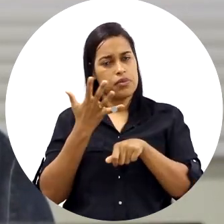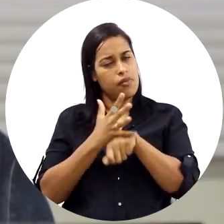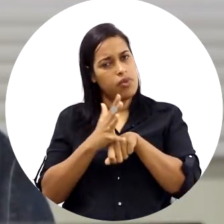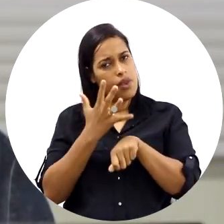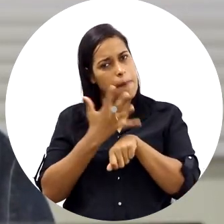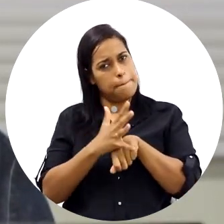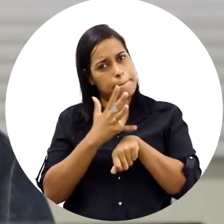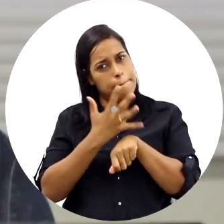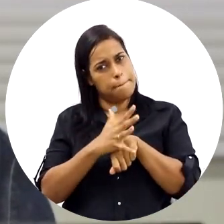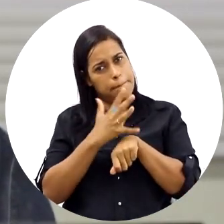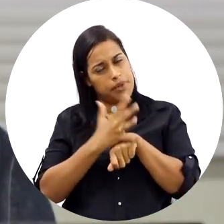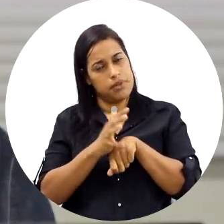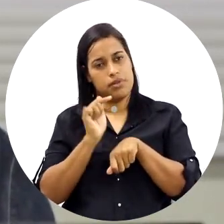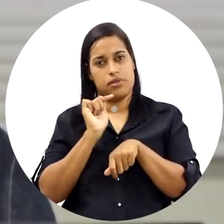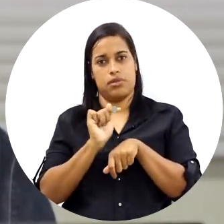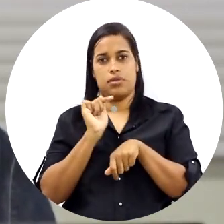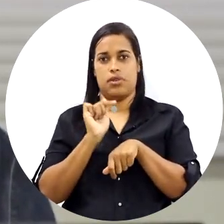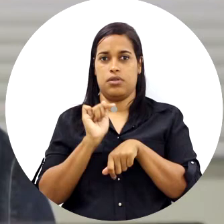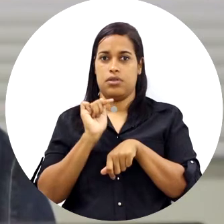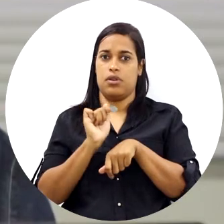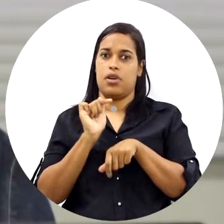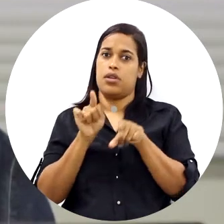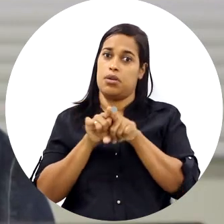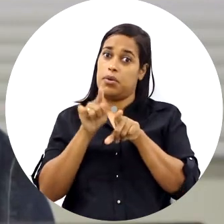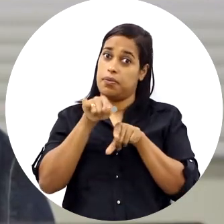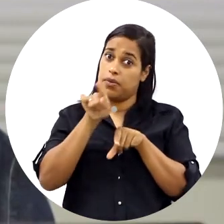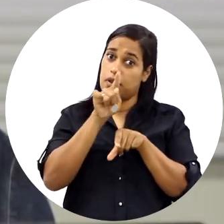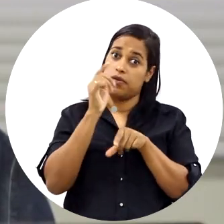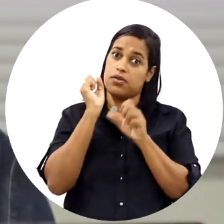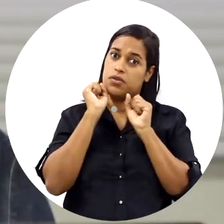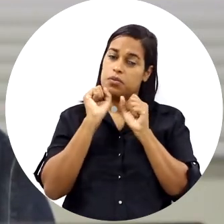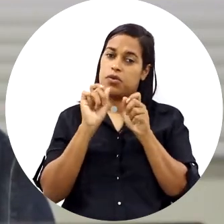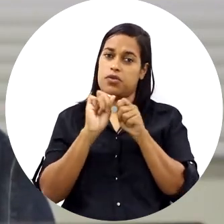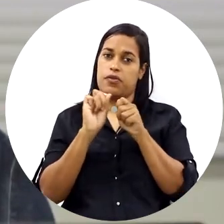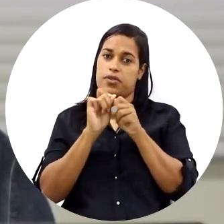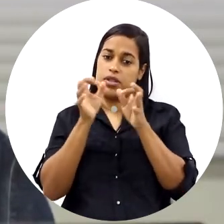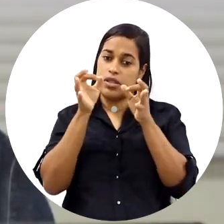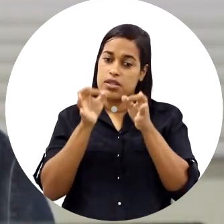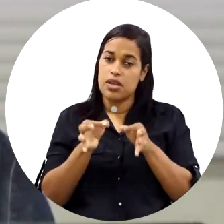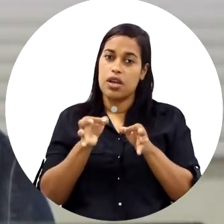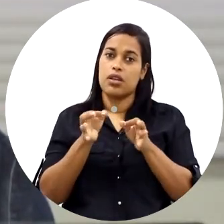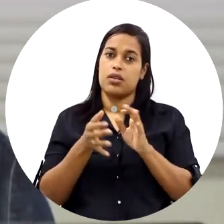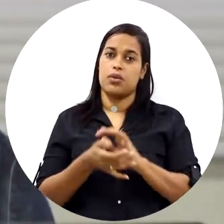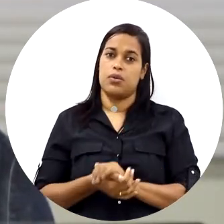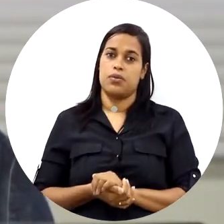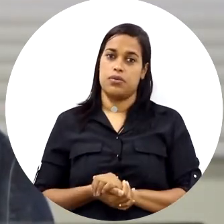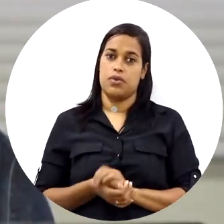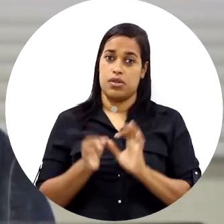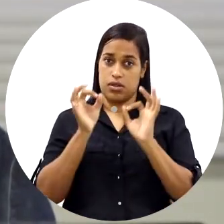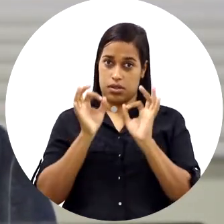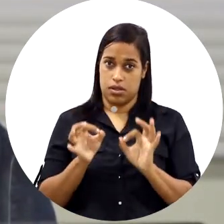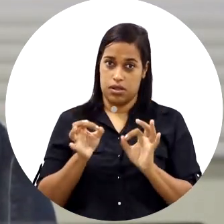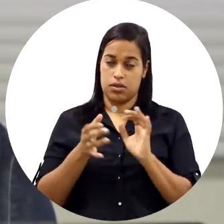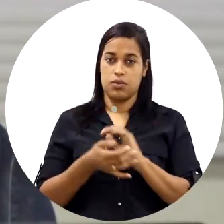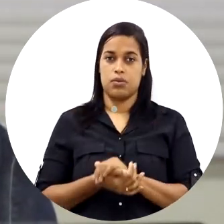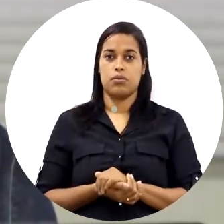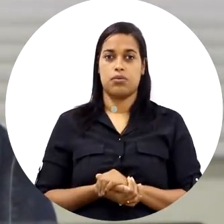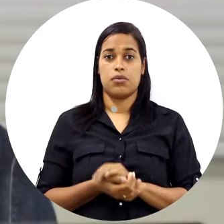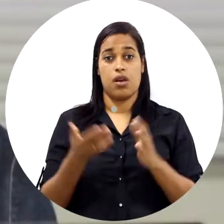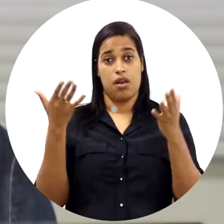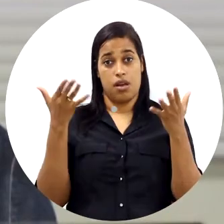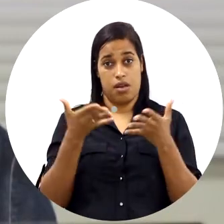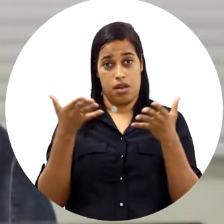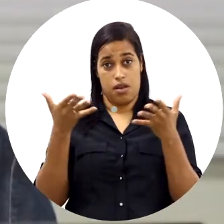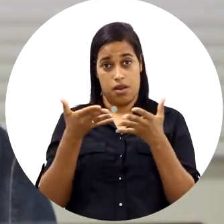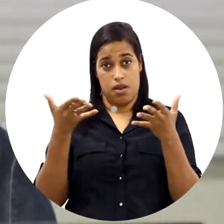praticada nessa funcionalidade para que vocês possam fazer direitinho a mala direta, certo? Vamos